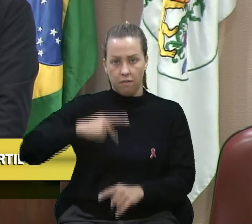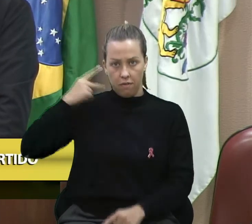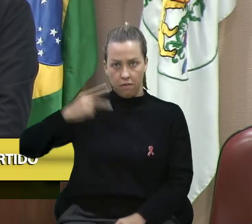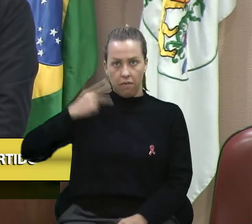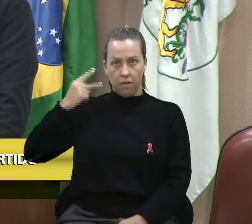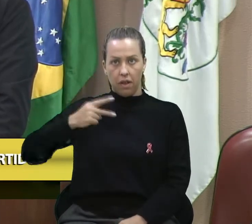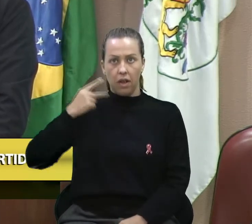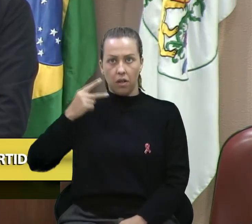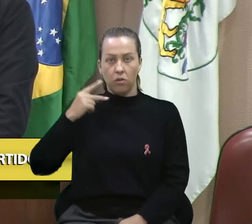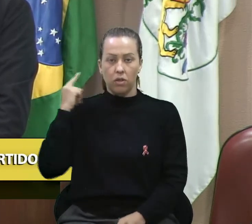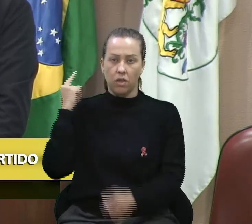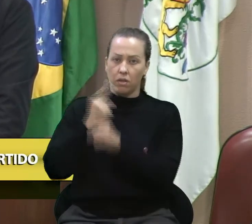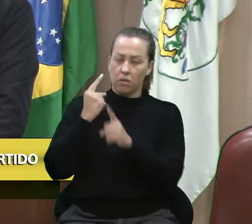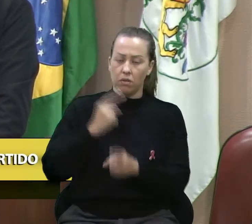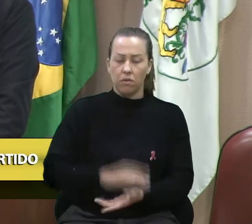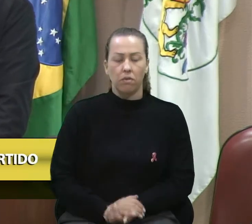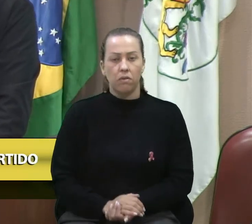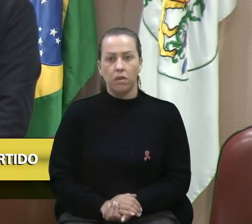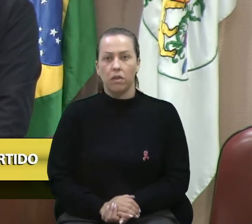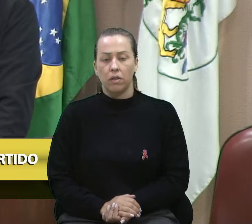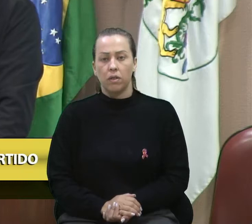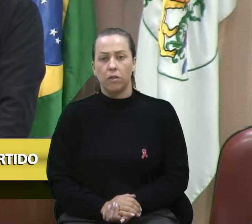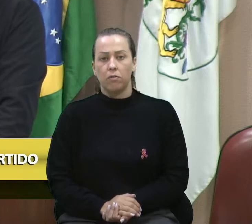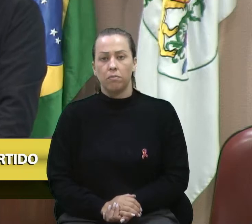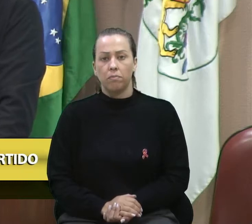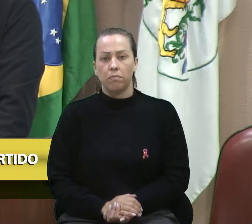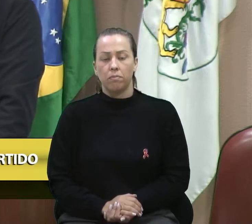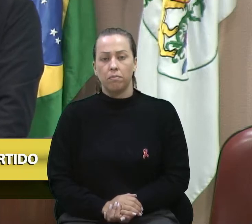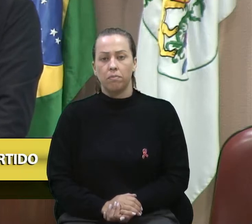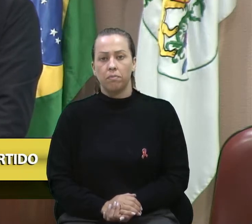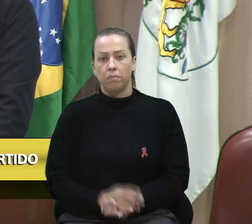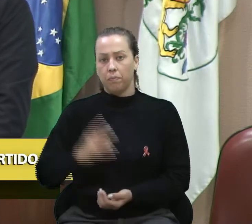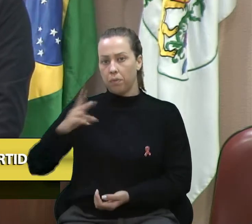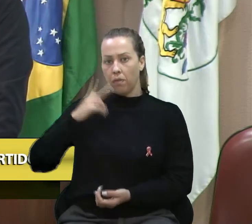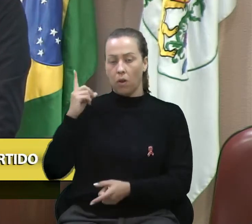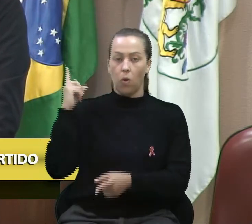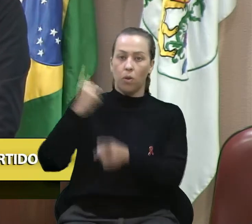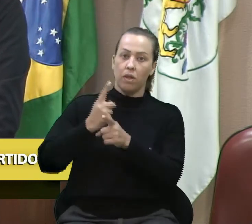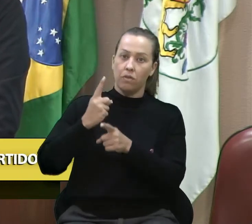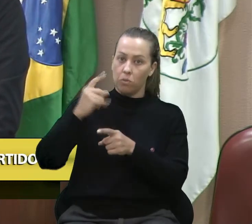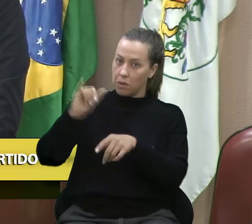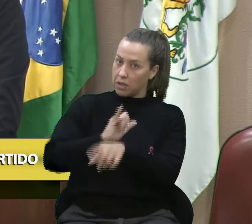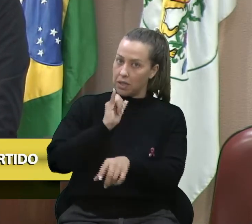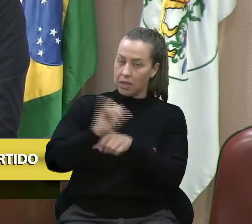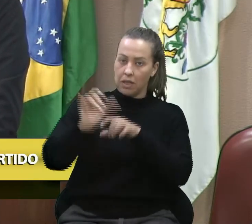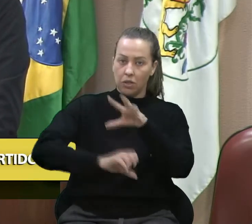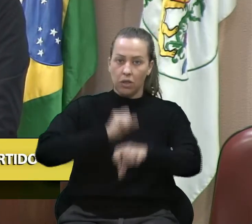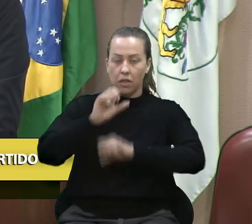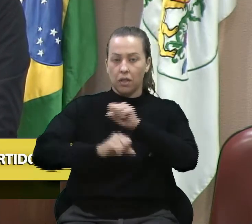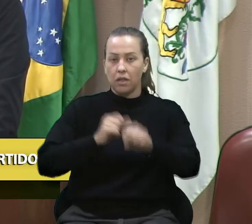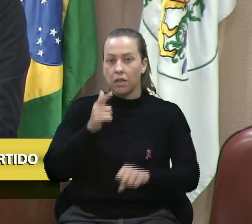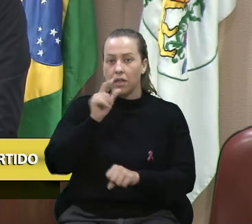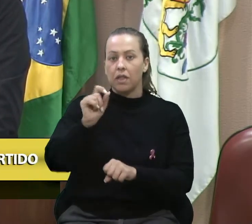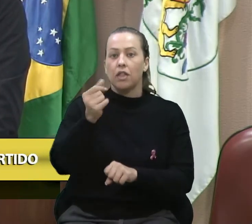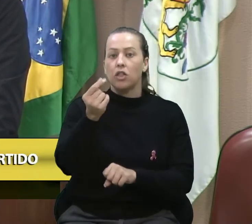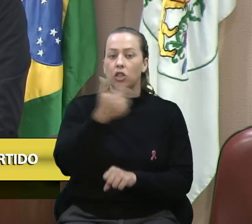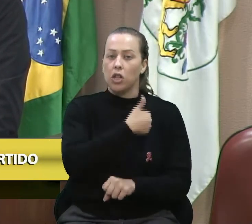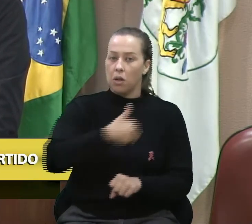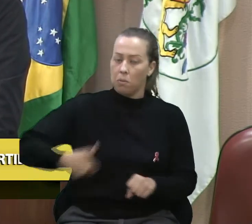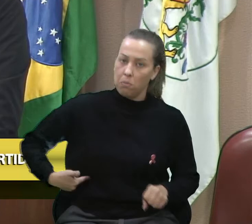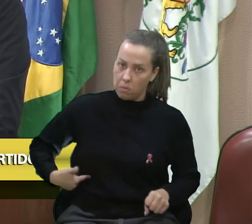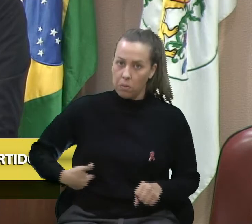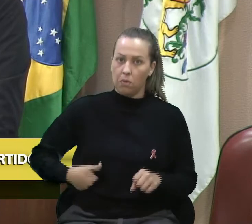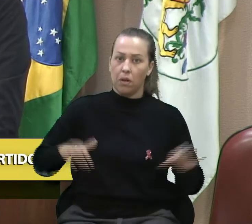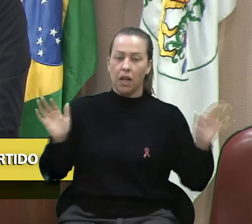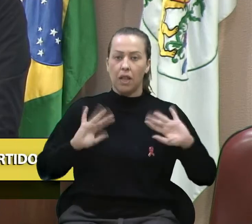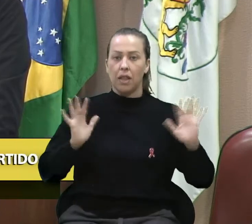vereadores, encontrássemos alternativas. Nós, como vereadores, encontrássemos alternativas para que dinheiro público